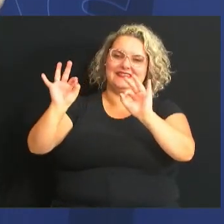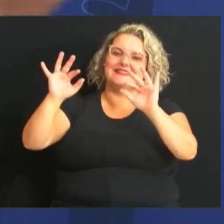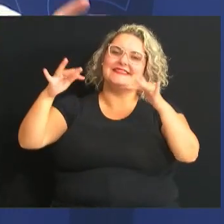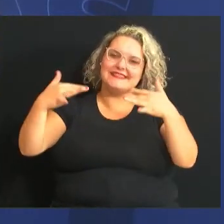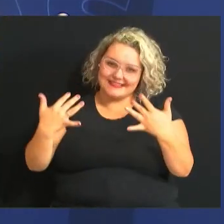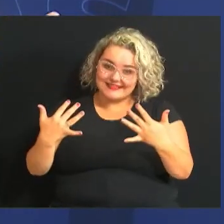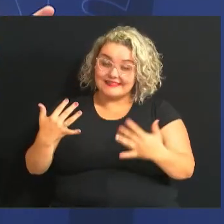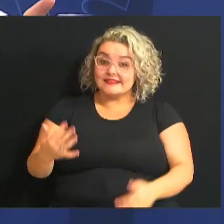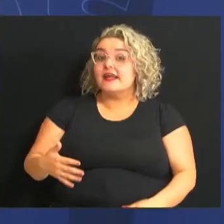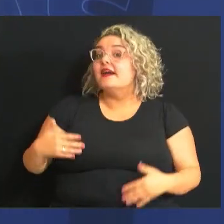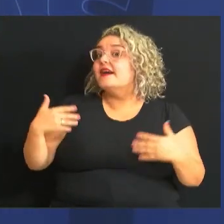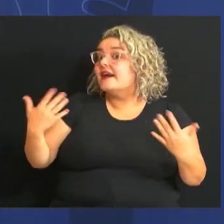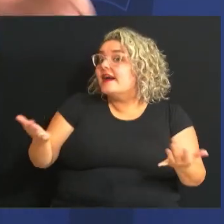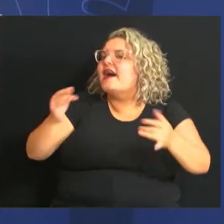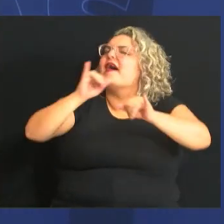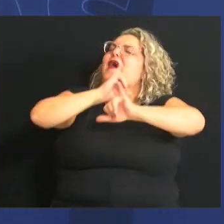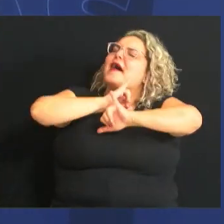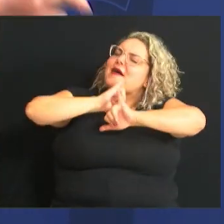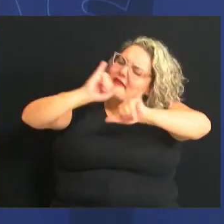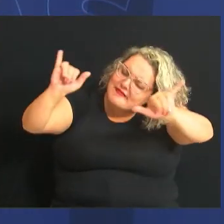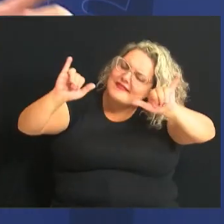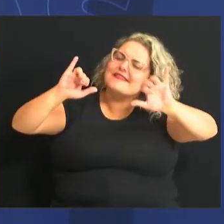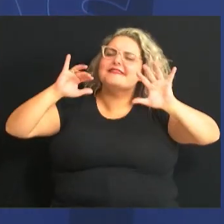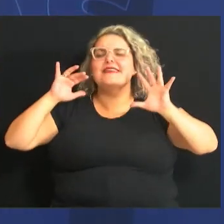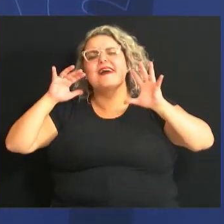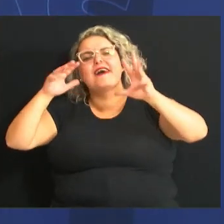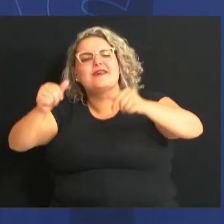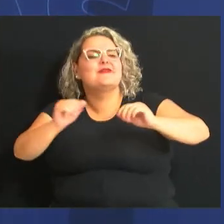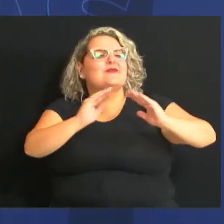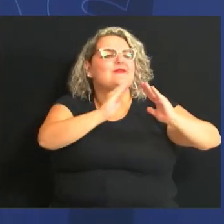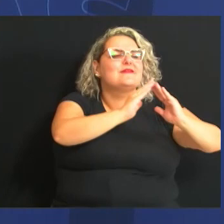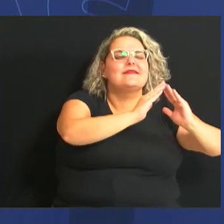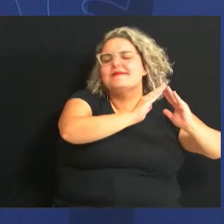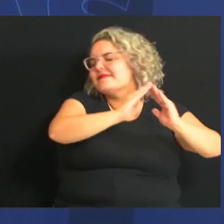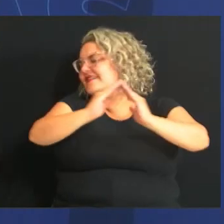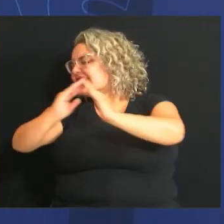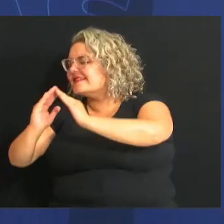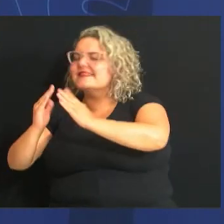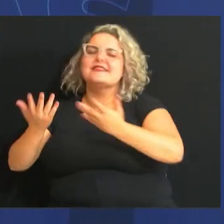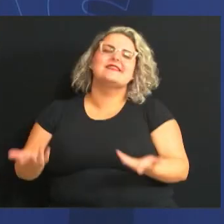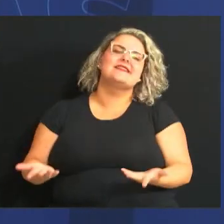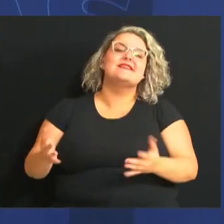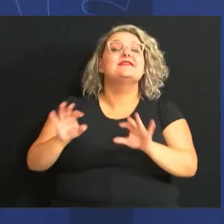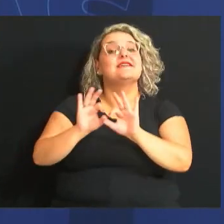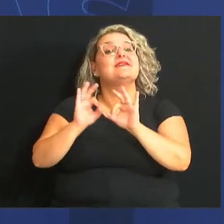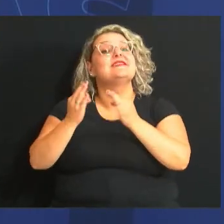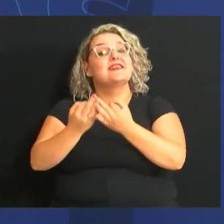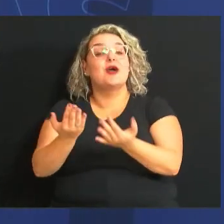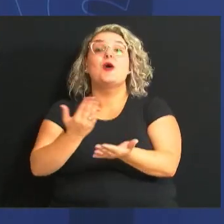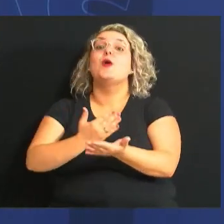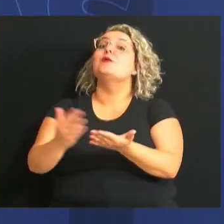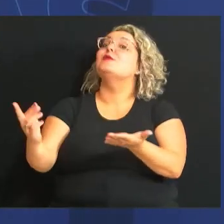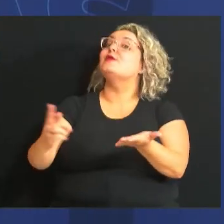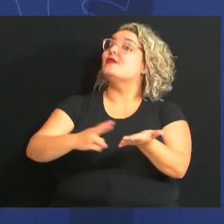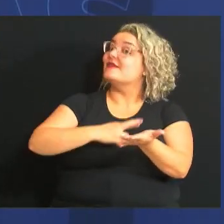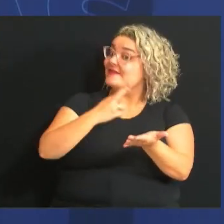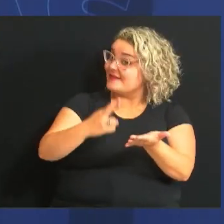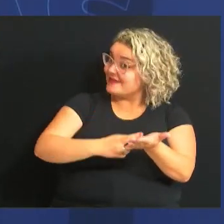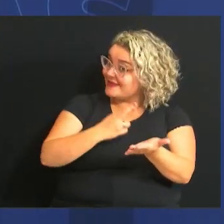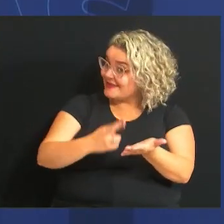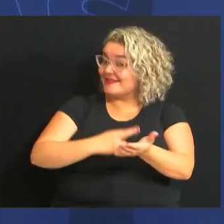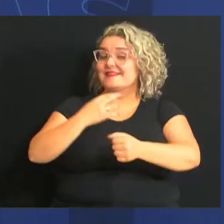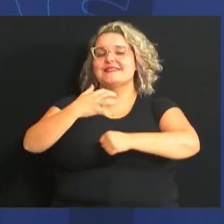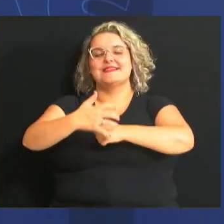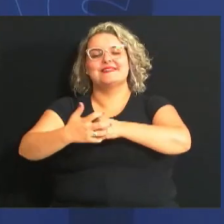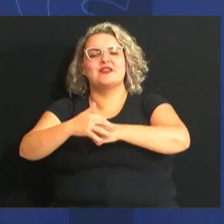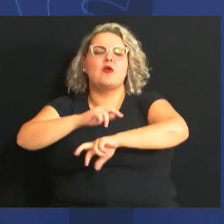audiência. Avisa todo mundo aí, a vizinha, os amigos, os familiares. Começou a nossa revista eletrônica com muitos